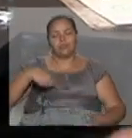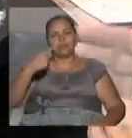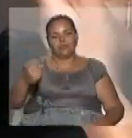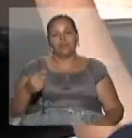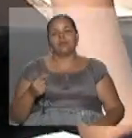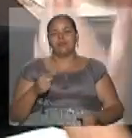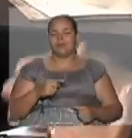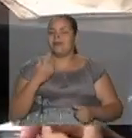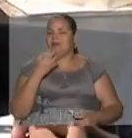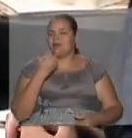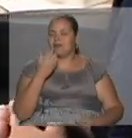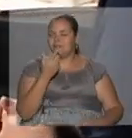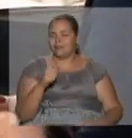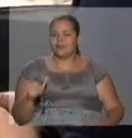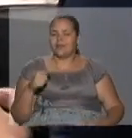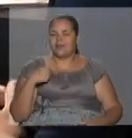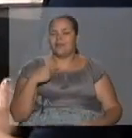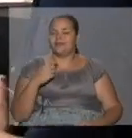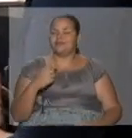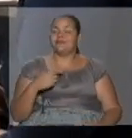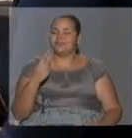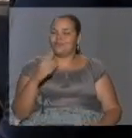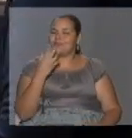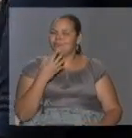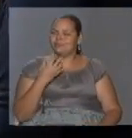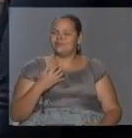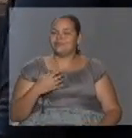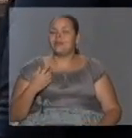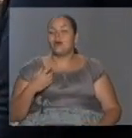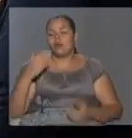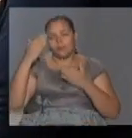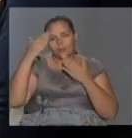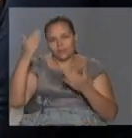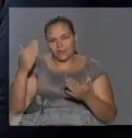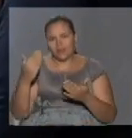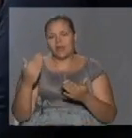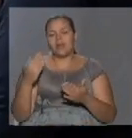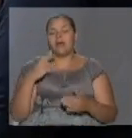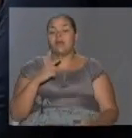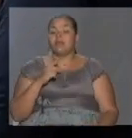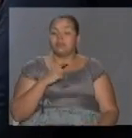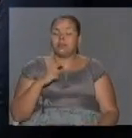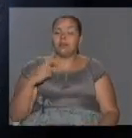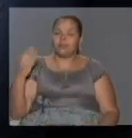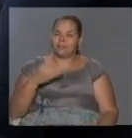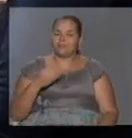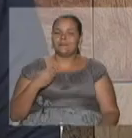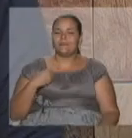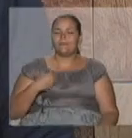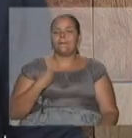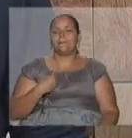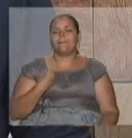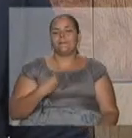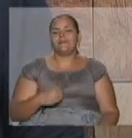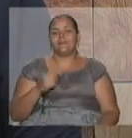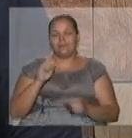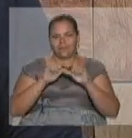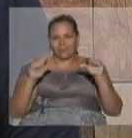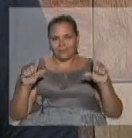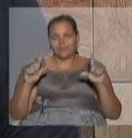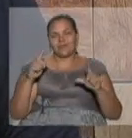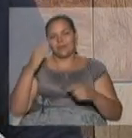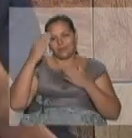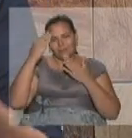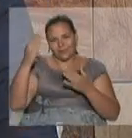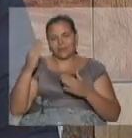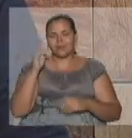porque você ainda vai encantar muita gente com a sua música. Com certeza. Muito obrigada obrigado mesmo. Muito obrigada a você próxima. por ter participado do Perfil, tá? Obrigado. A você que nos assiste, obrigado pela